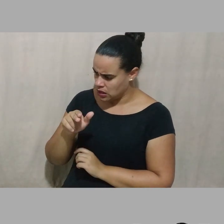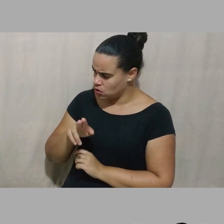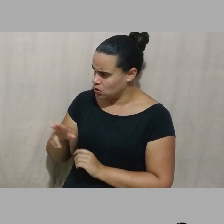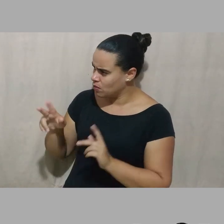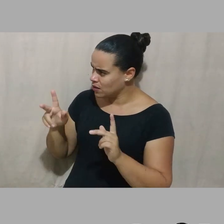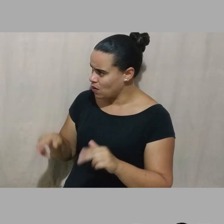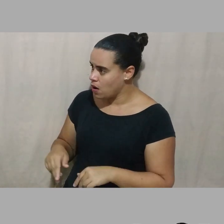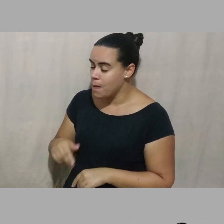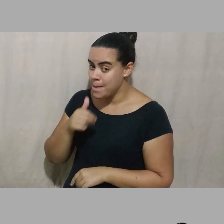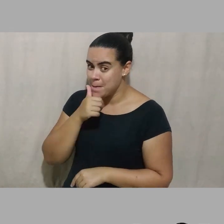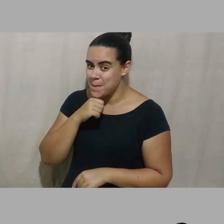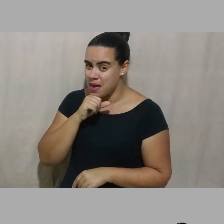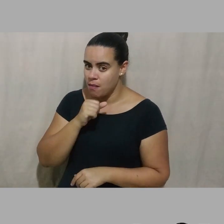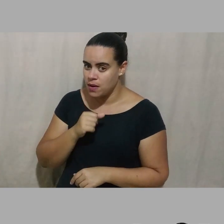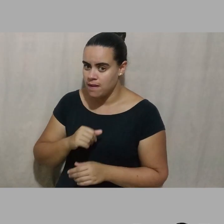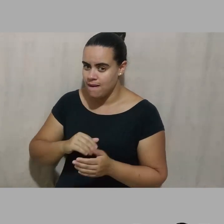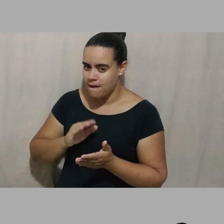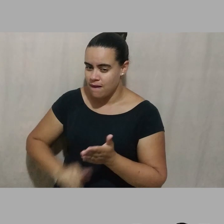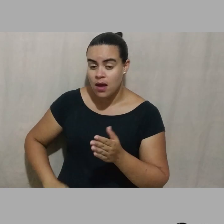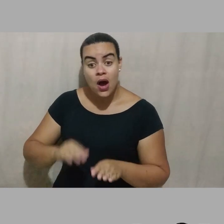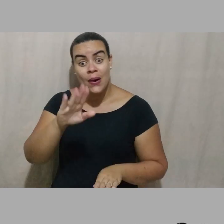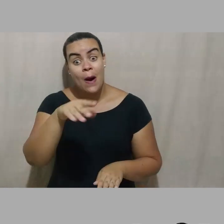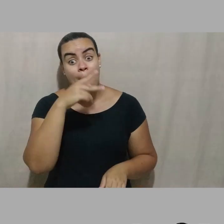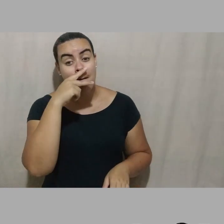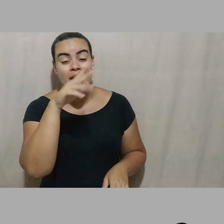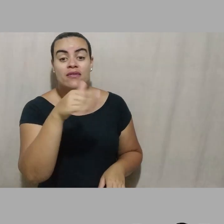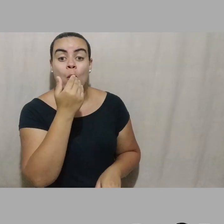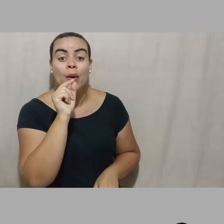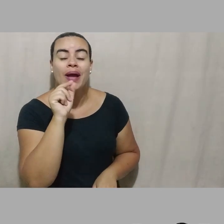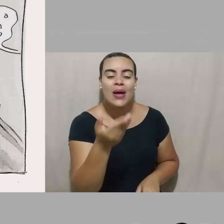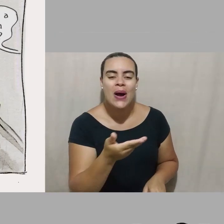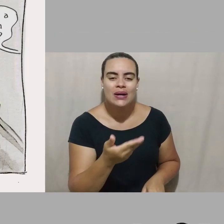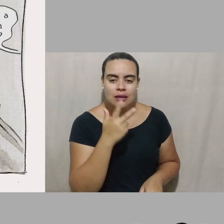então, o que você vai jantar hoje, pai? Como assim, vô?